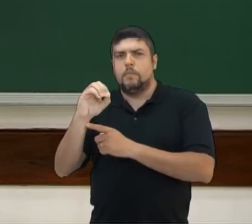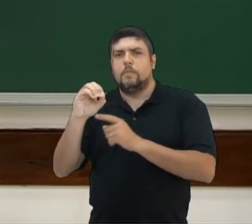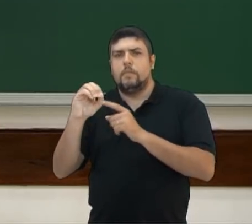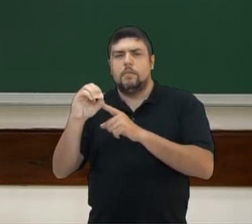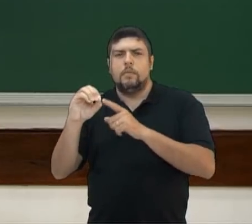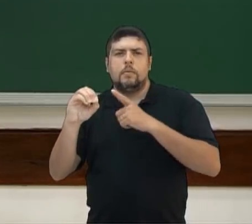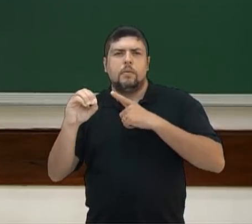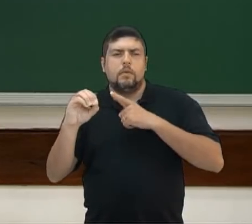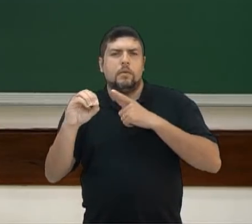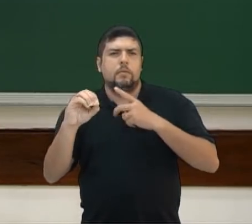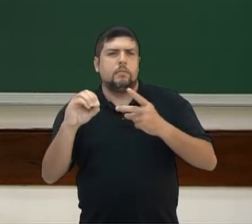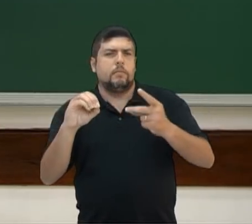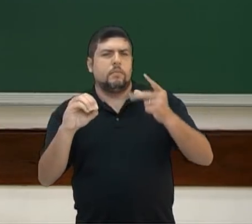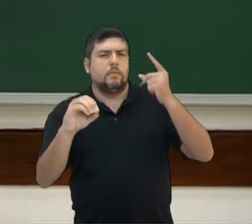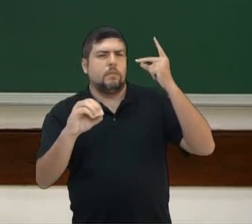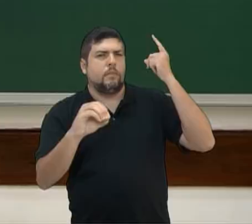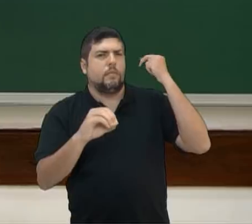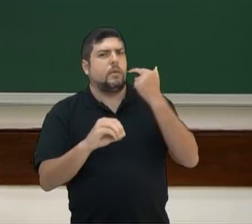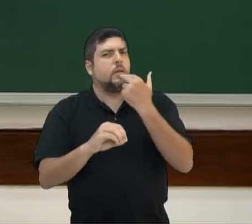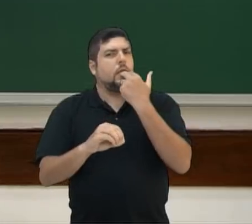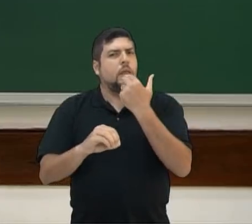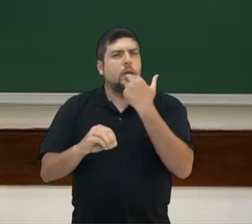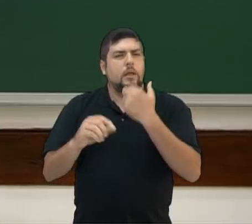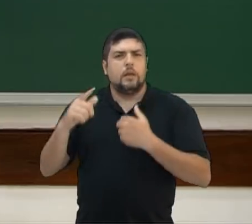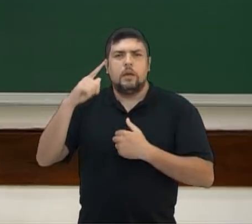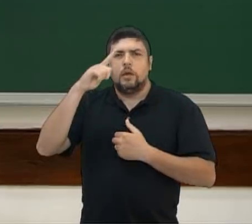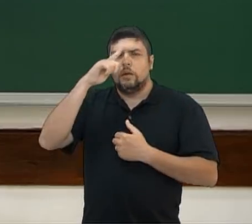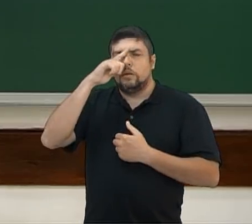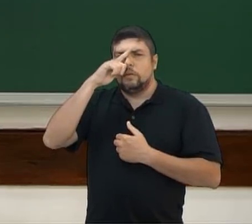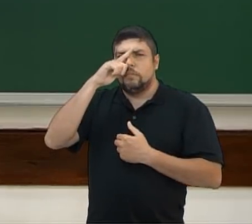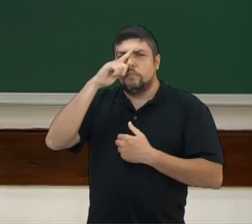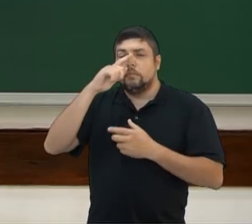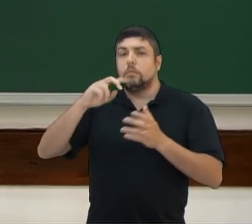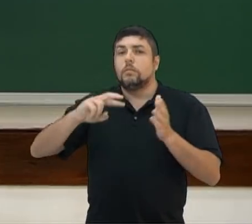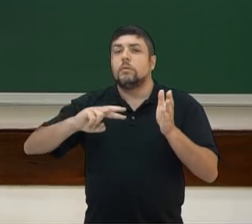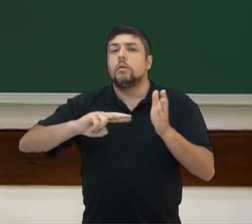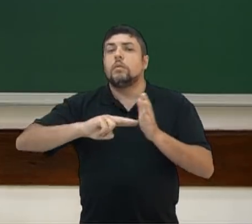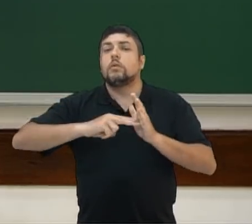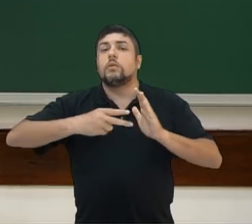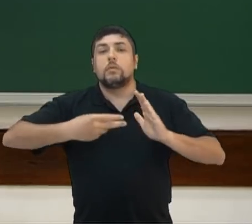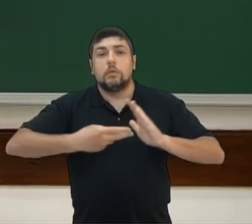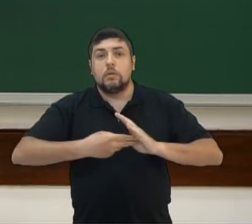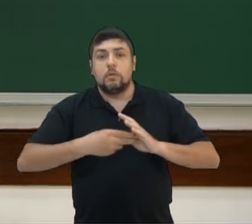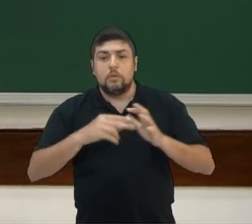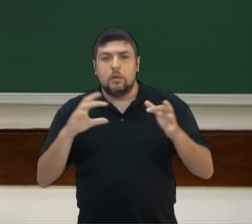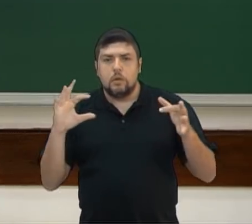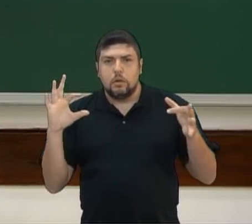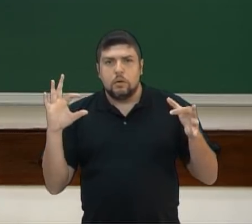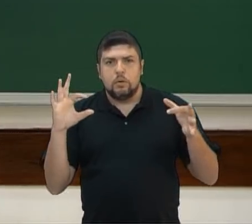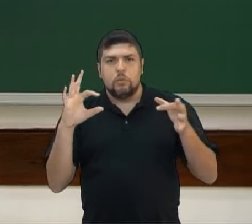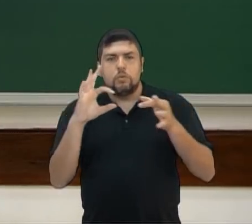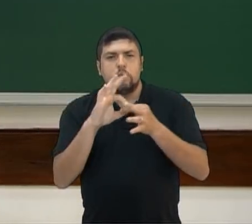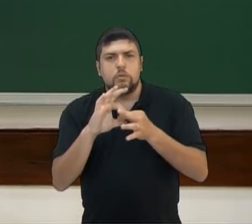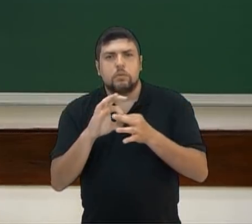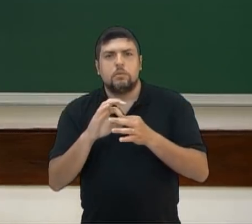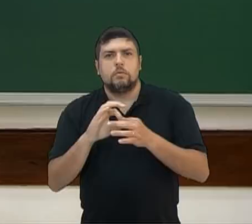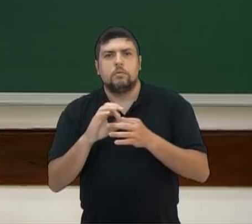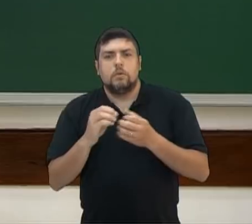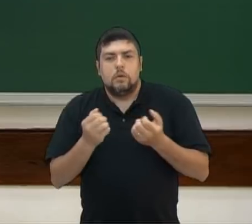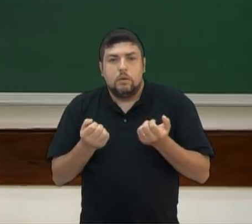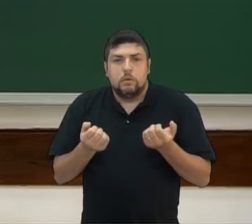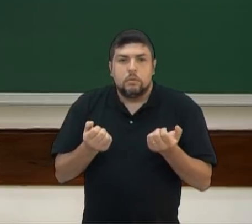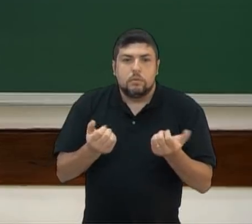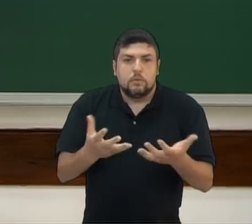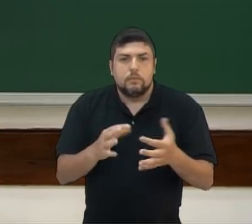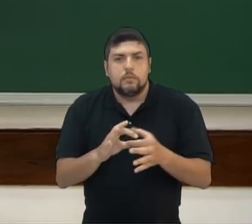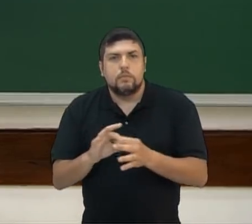diversas maneiras, entre elas, unir, aquilo que une os elementos, aquilo que lança união